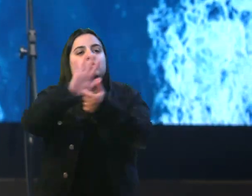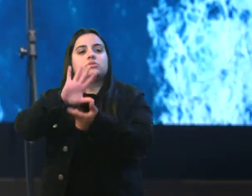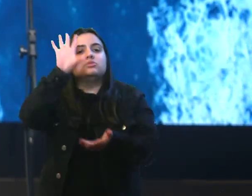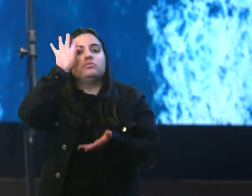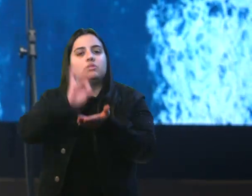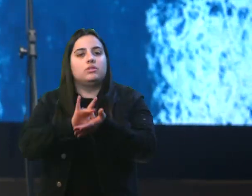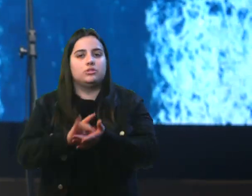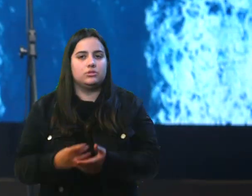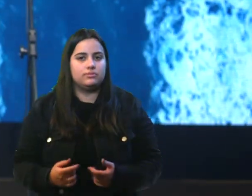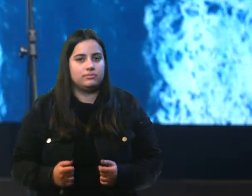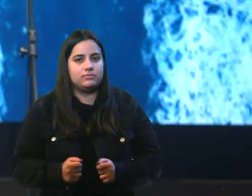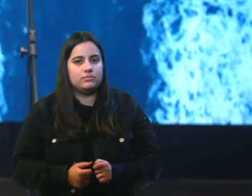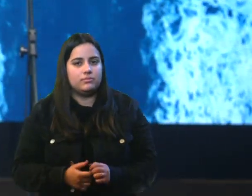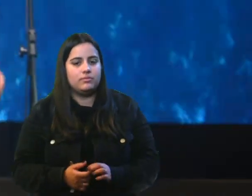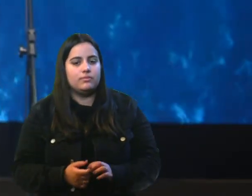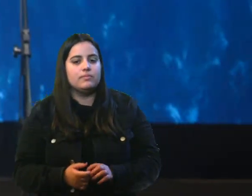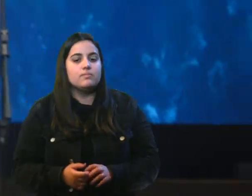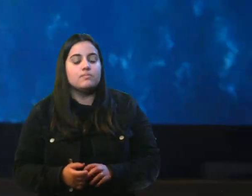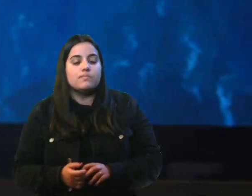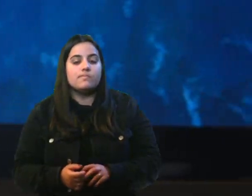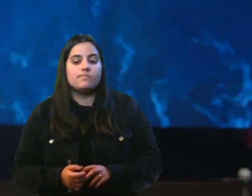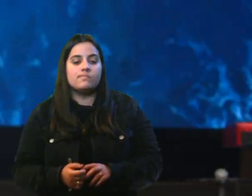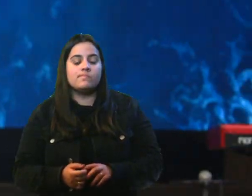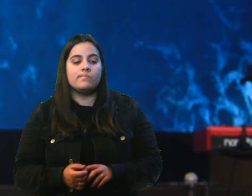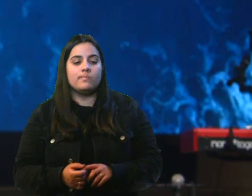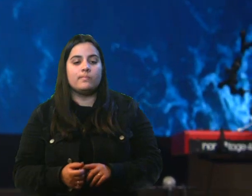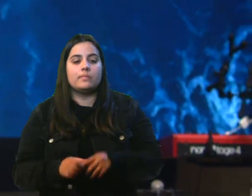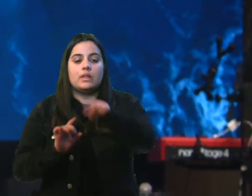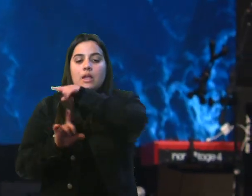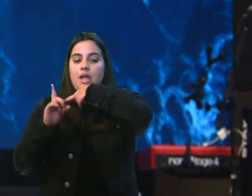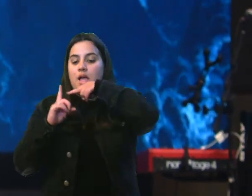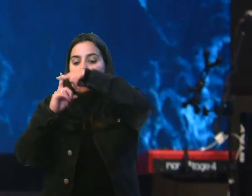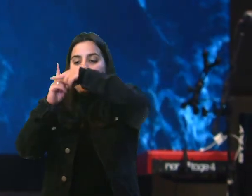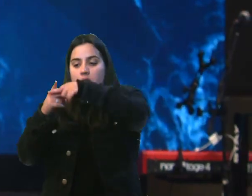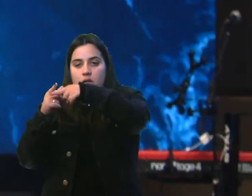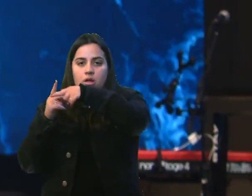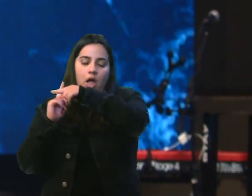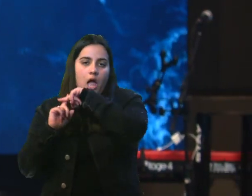somos. A cruz de Jesus, ela é